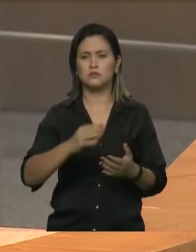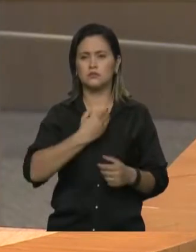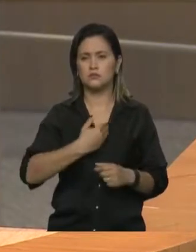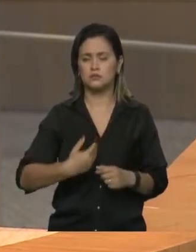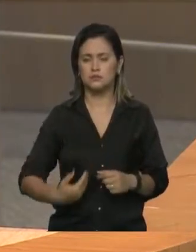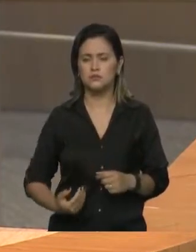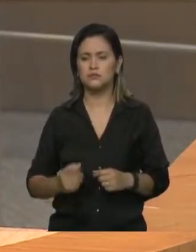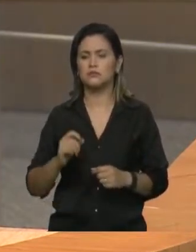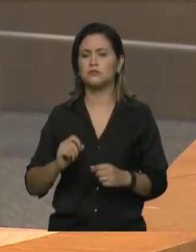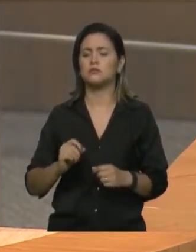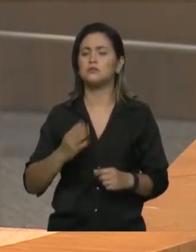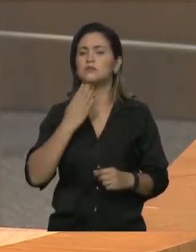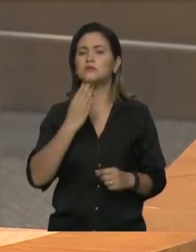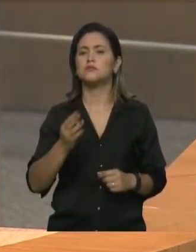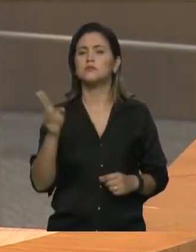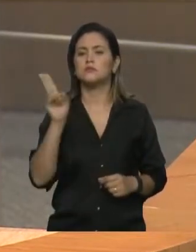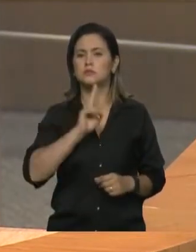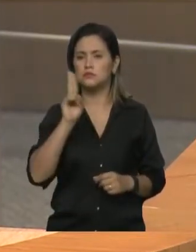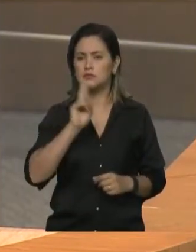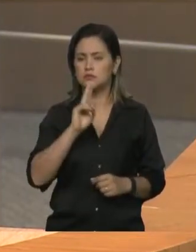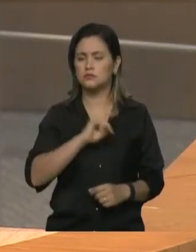foi objeto do requerimento de urgência,